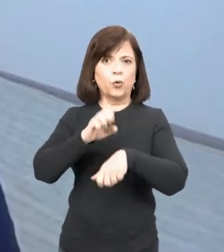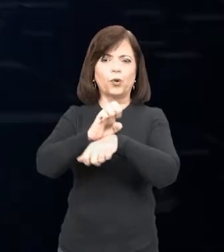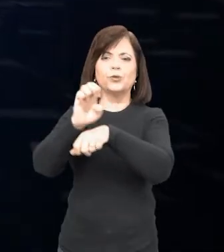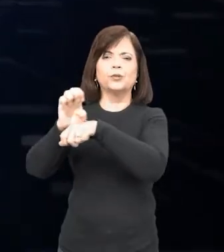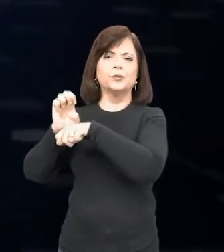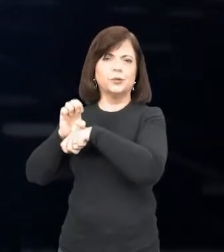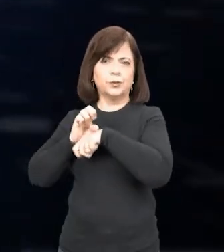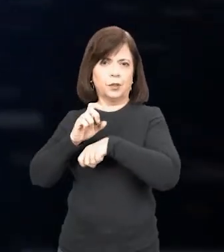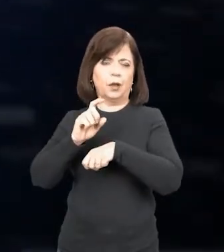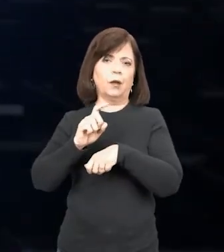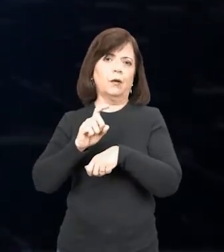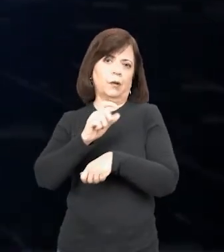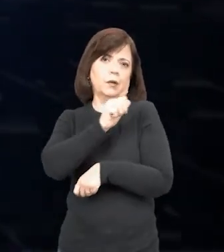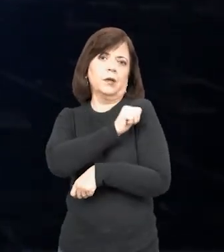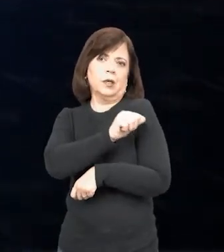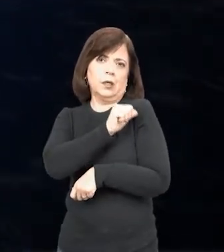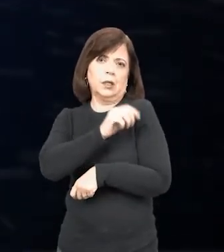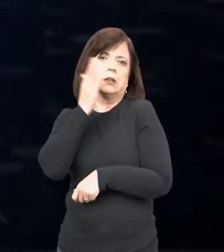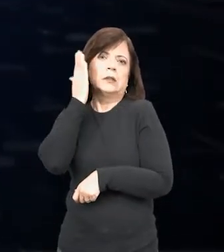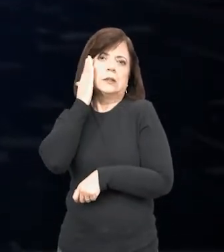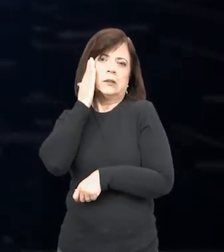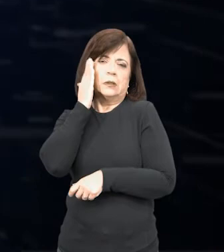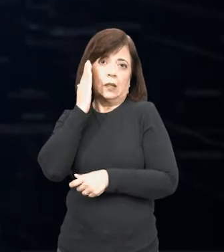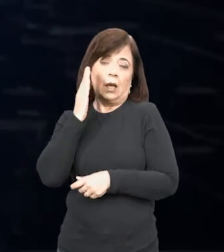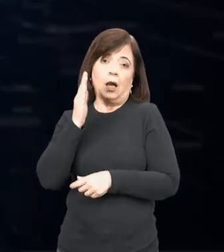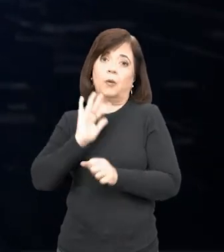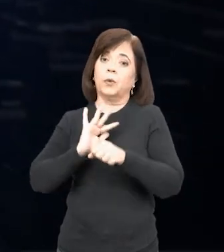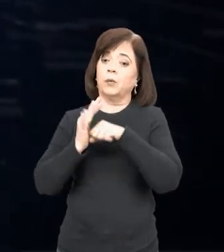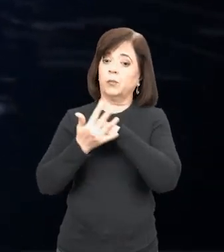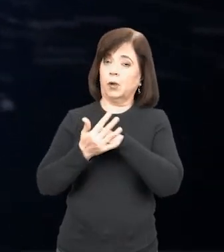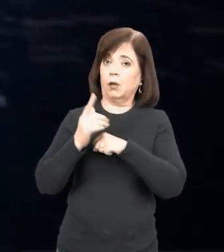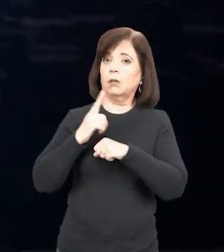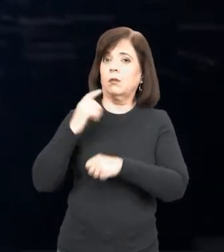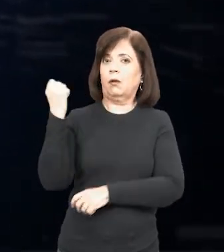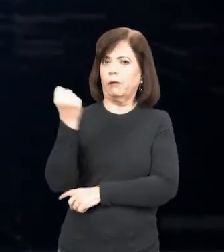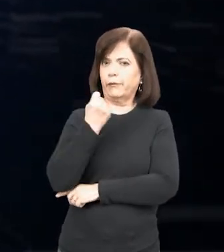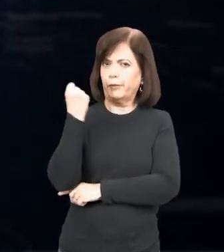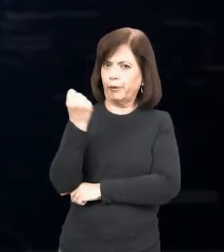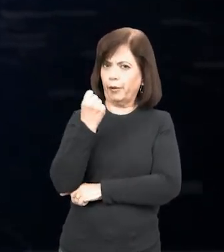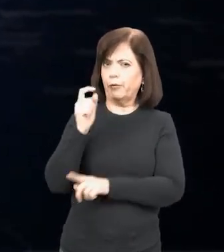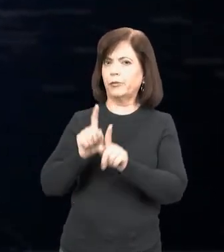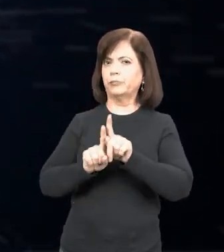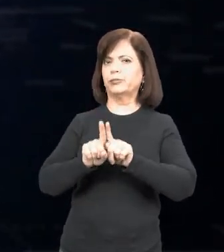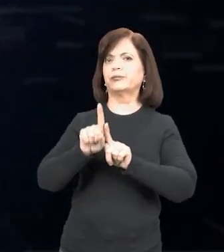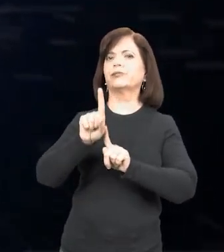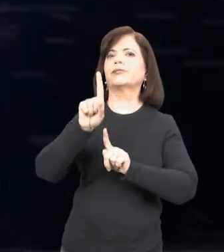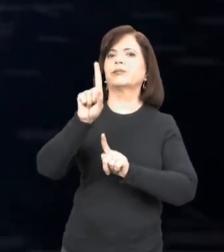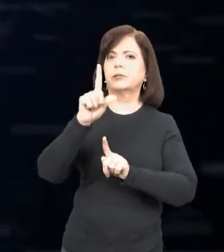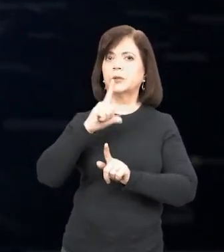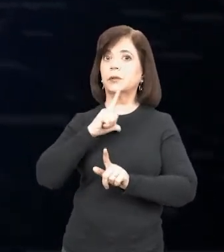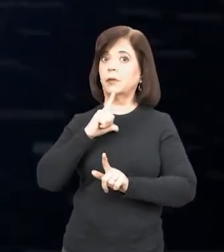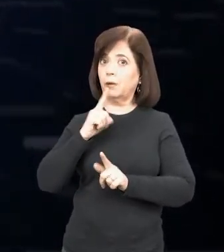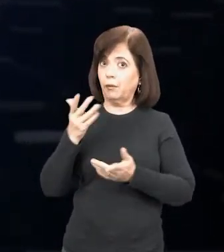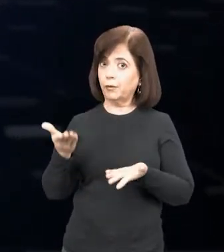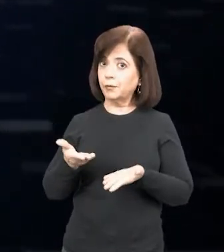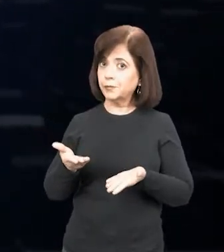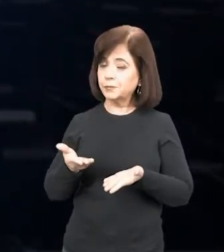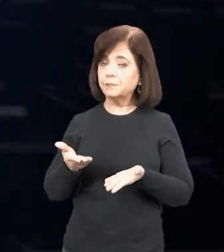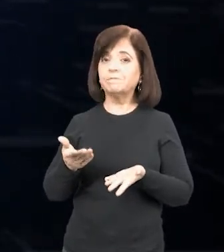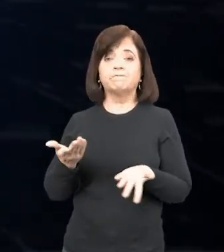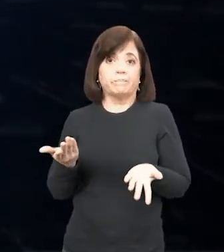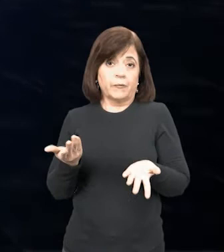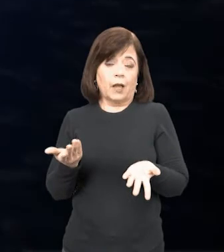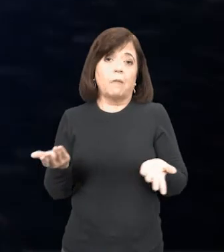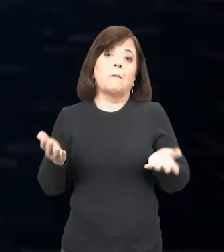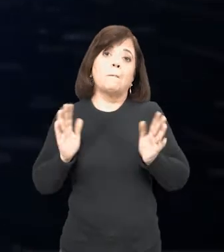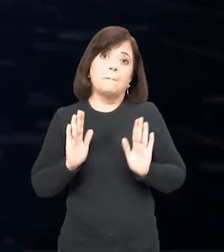do Rio é bem sensível, né? É sabido que a pandemia passa por um momento de agravamento, então o foco da Força